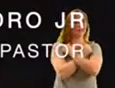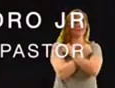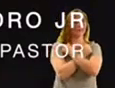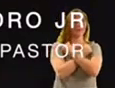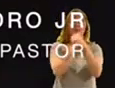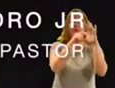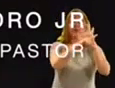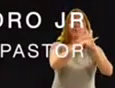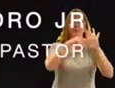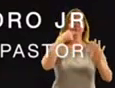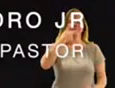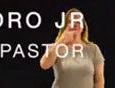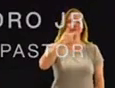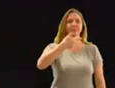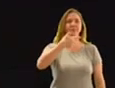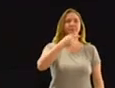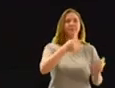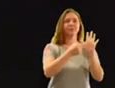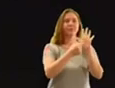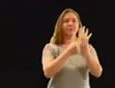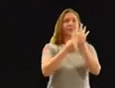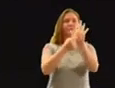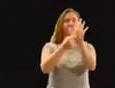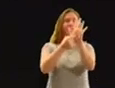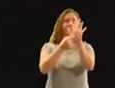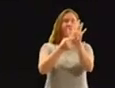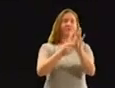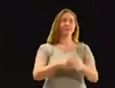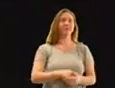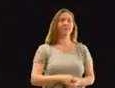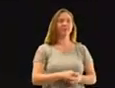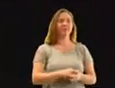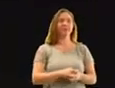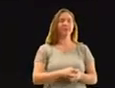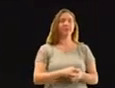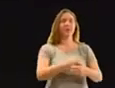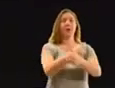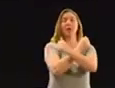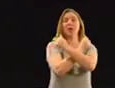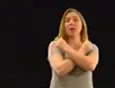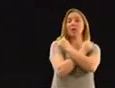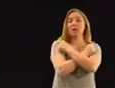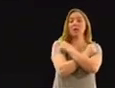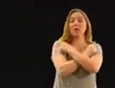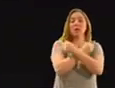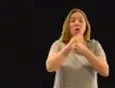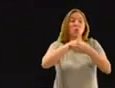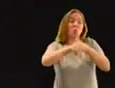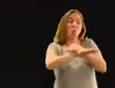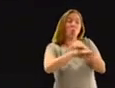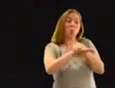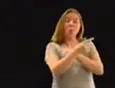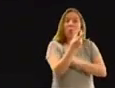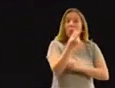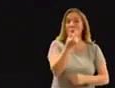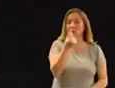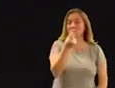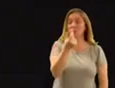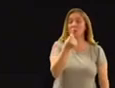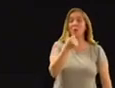Versículo 2 vai dizer assim: ele reteve parte do dinheiro para si, sabendo disso também sua